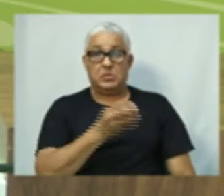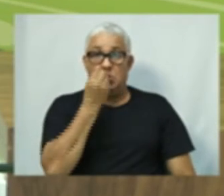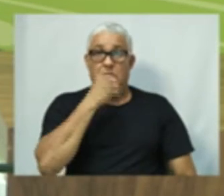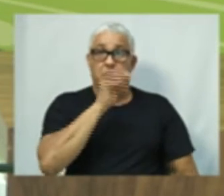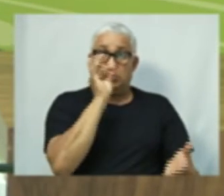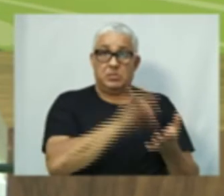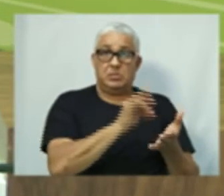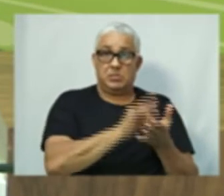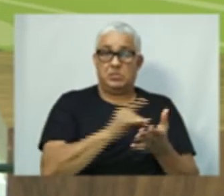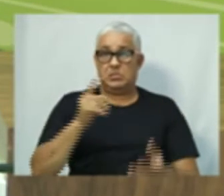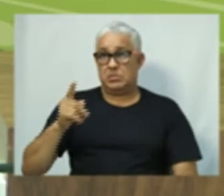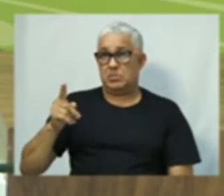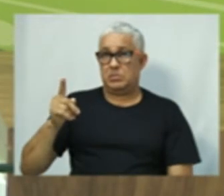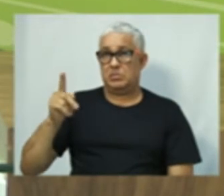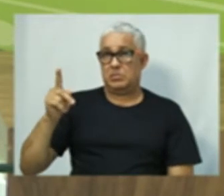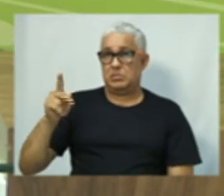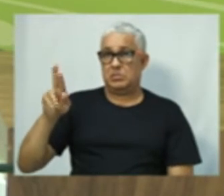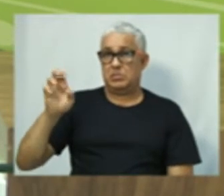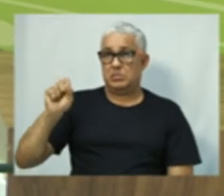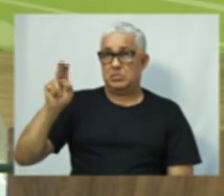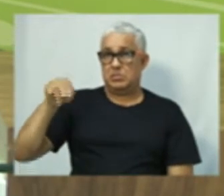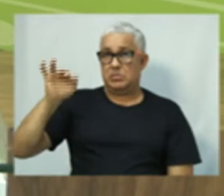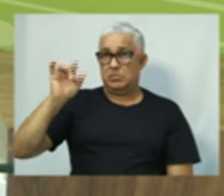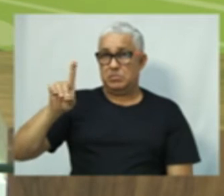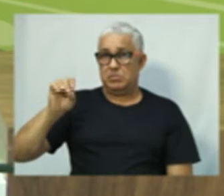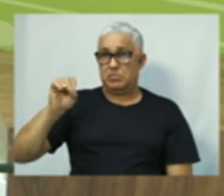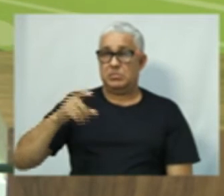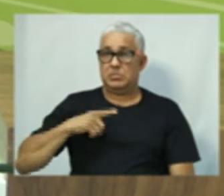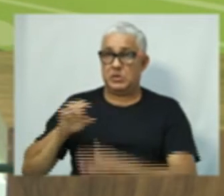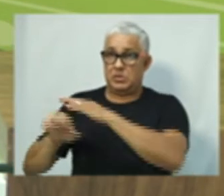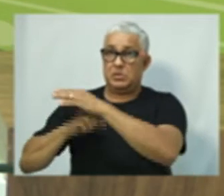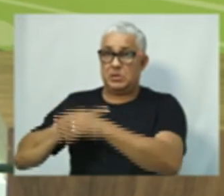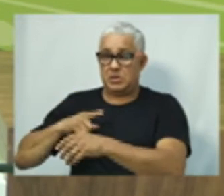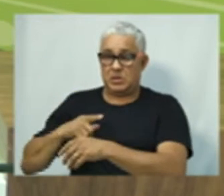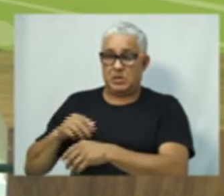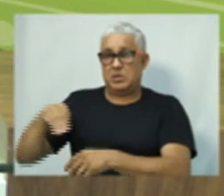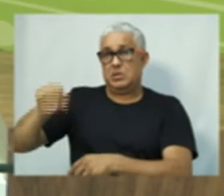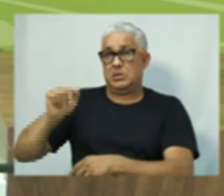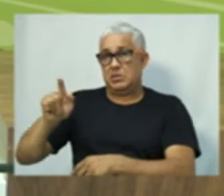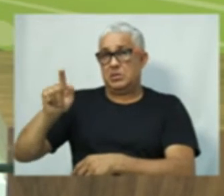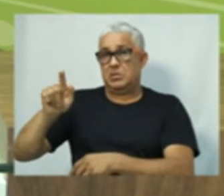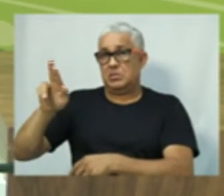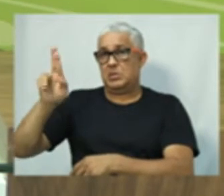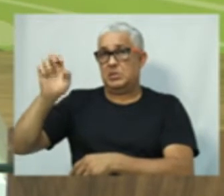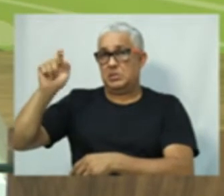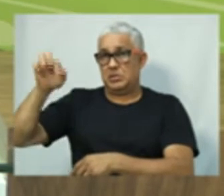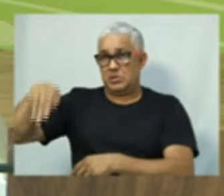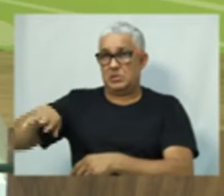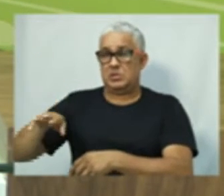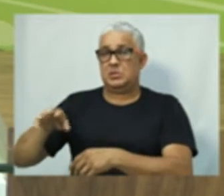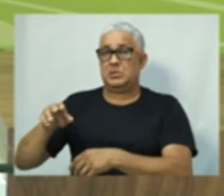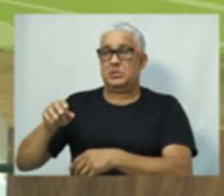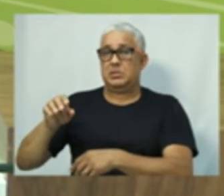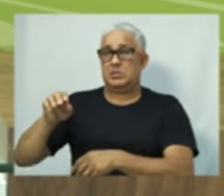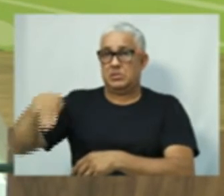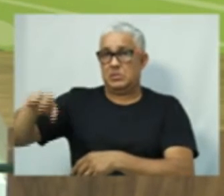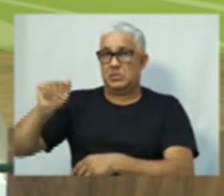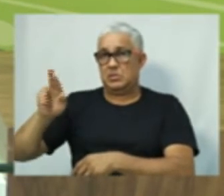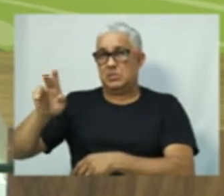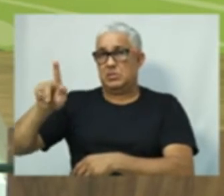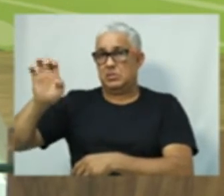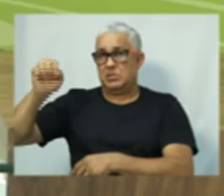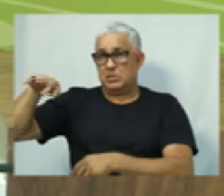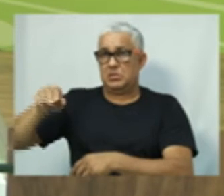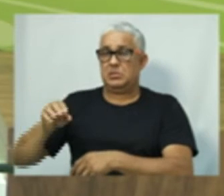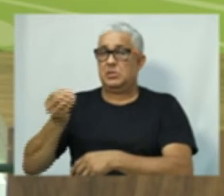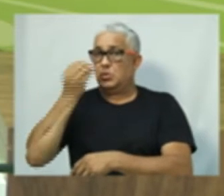lucro presumido é quando a empresa ela tem uma margem de lucro mais alta e muitas vezes compensa, mas isso mesmo